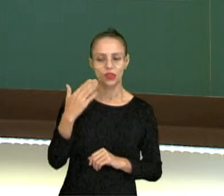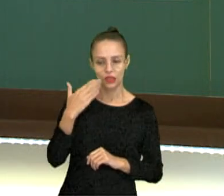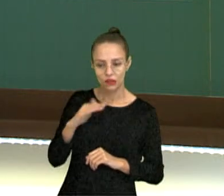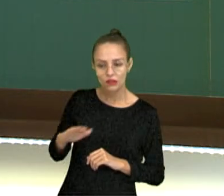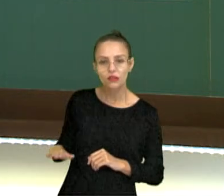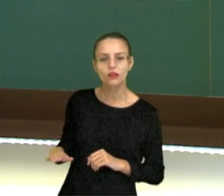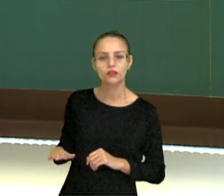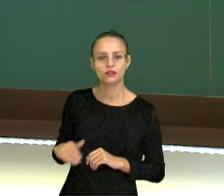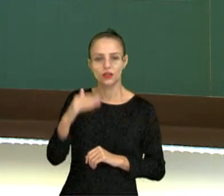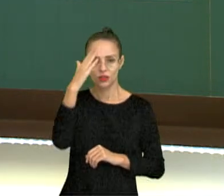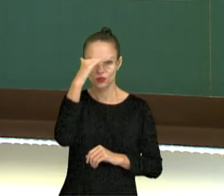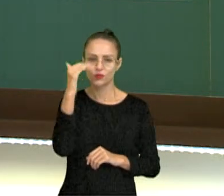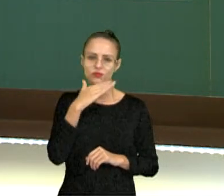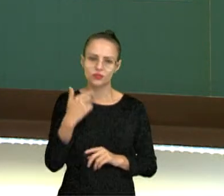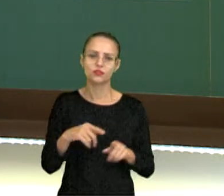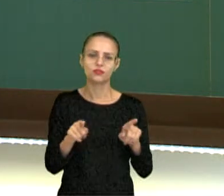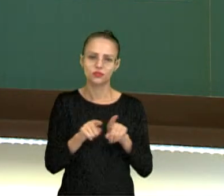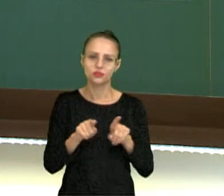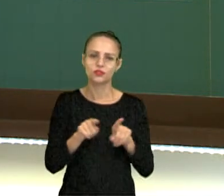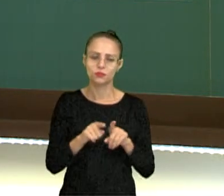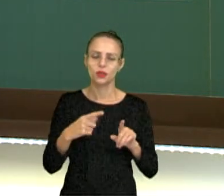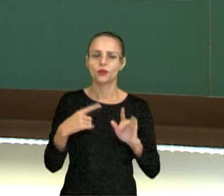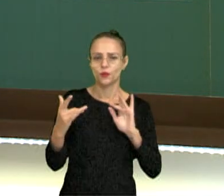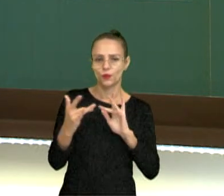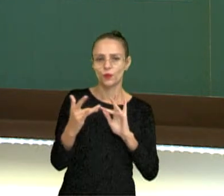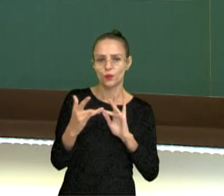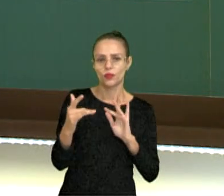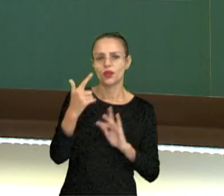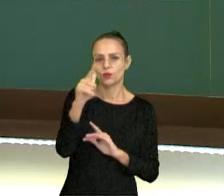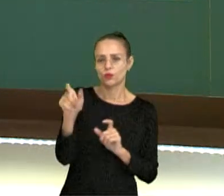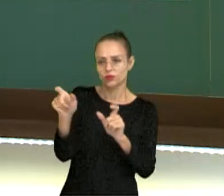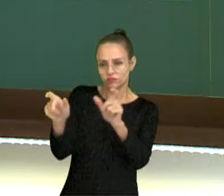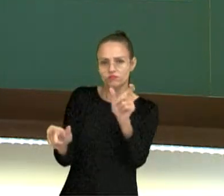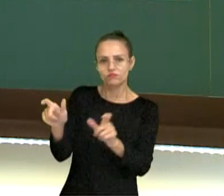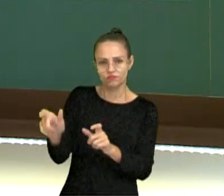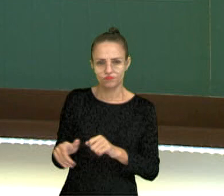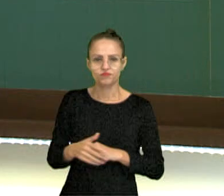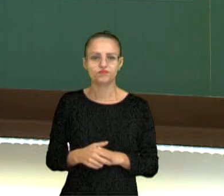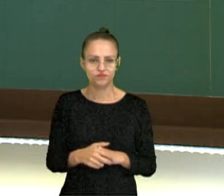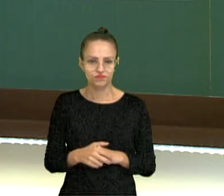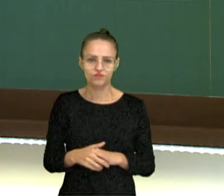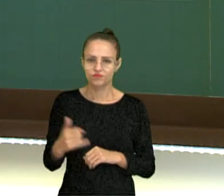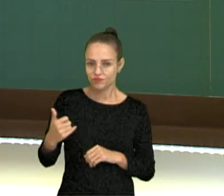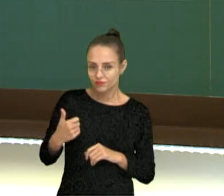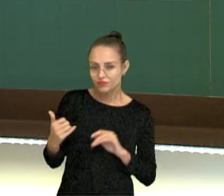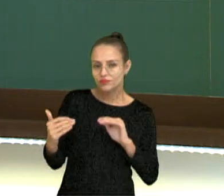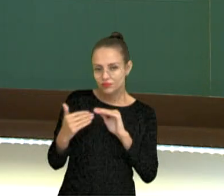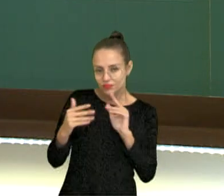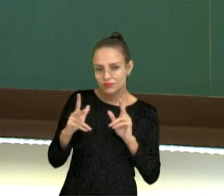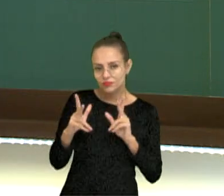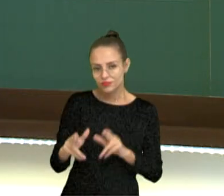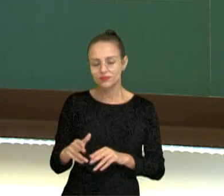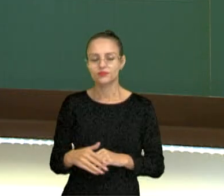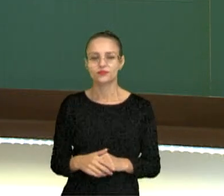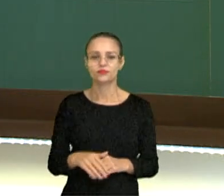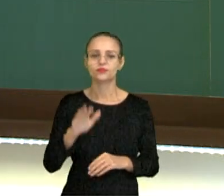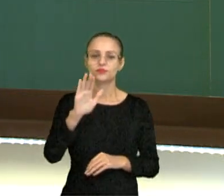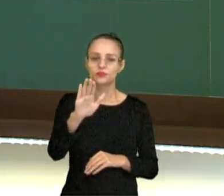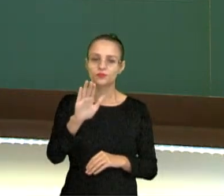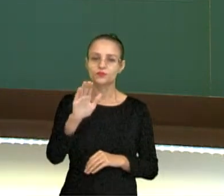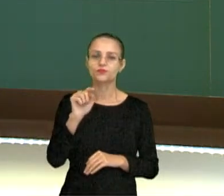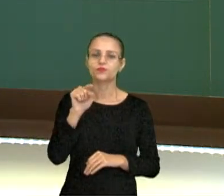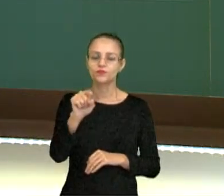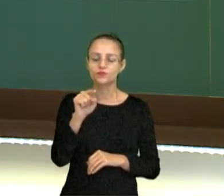criança e o adolescente também tenham contato com outros indivíduos da mesma idade ou de outras idades. Mas